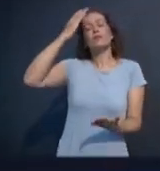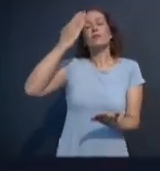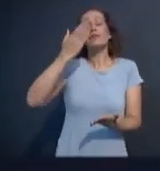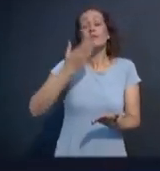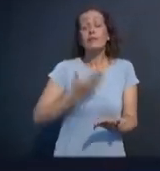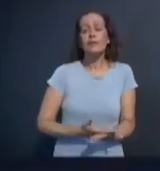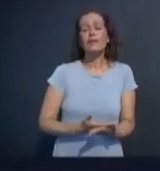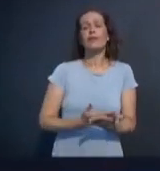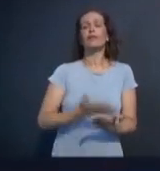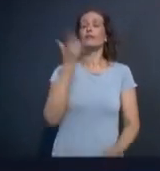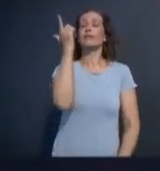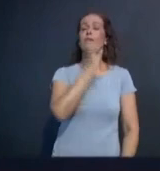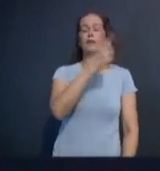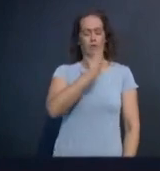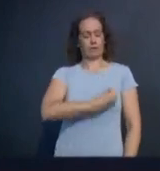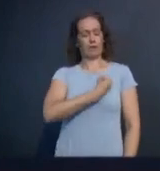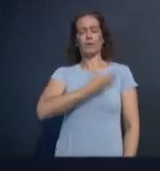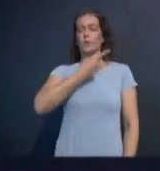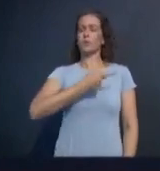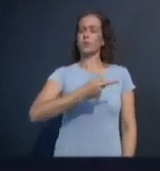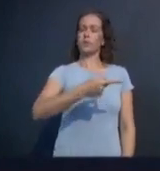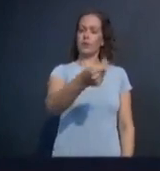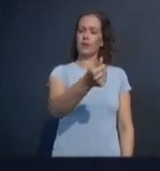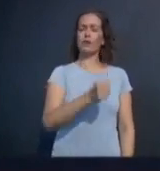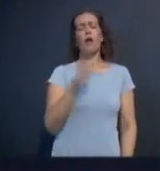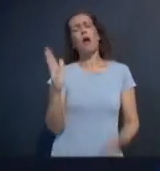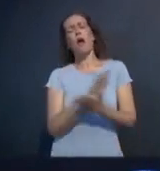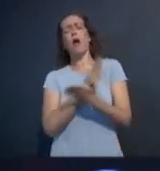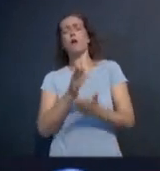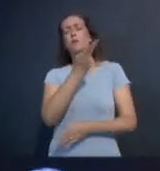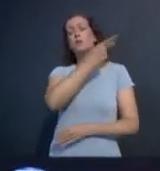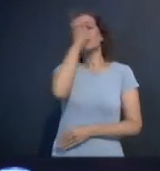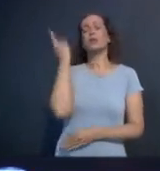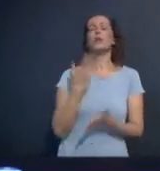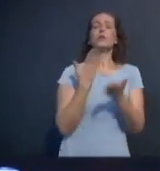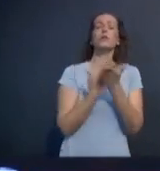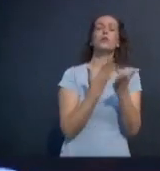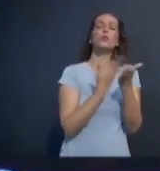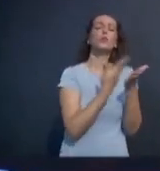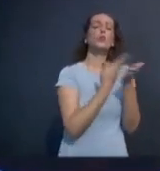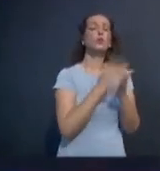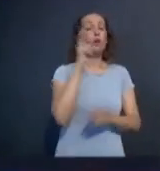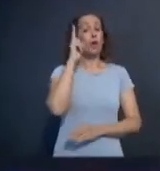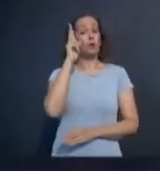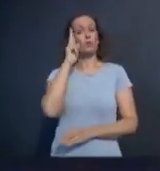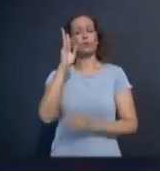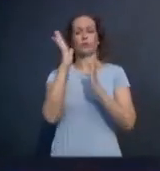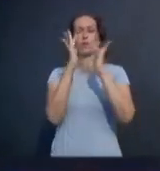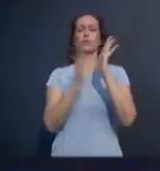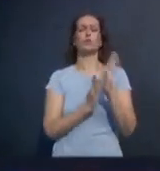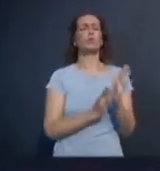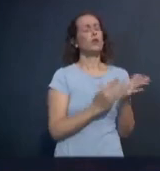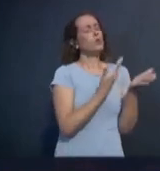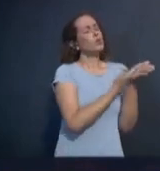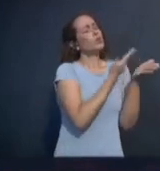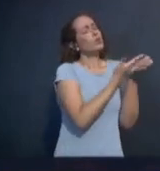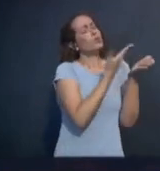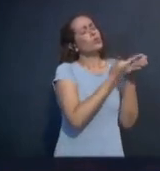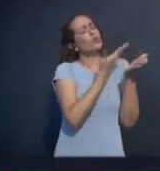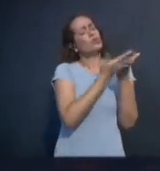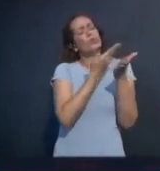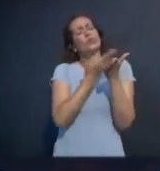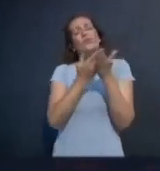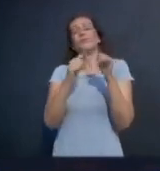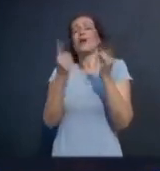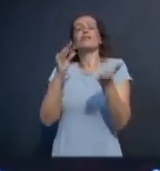tenha a vida eterna. Tem pessoas que ficam estudando a história de Jesus, mas não creem.